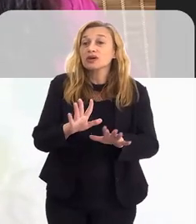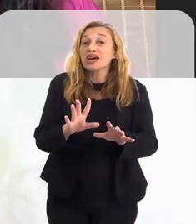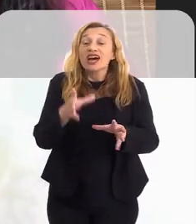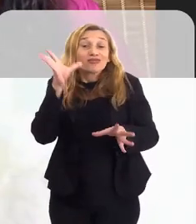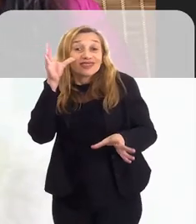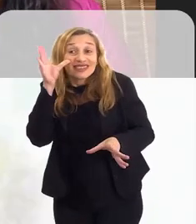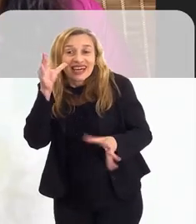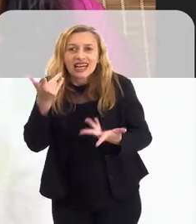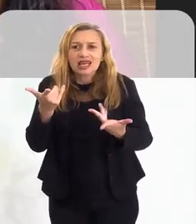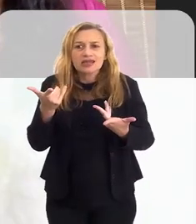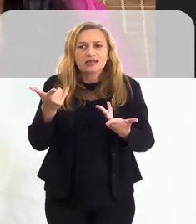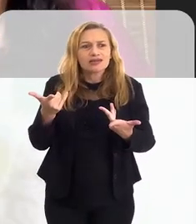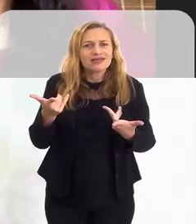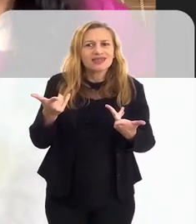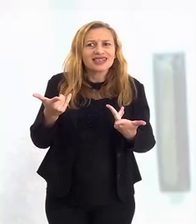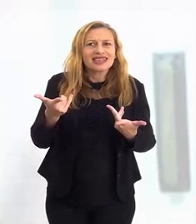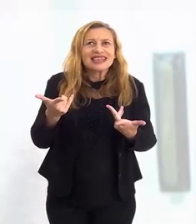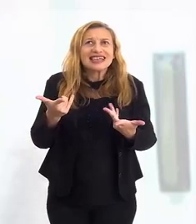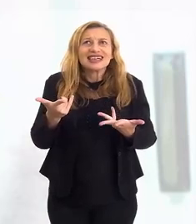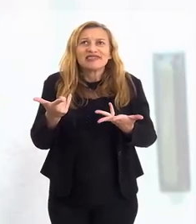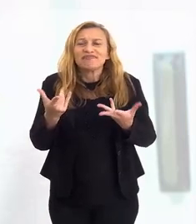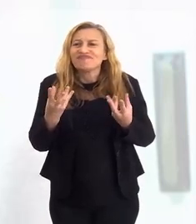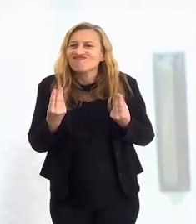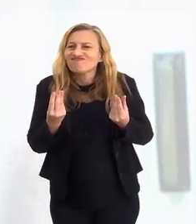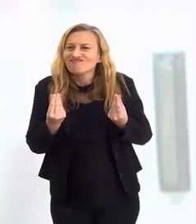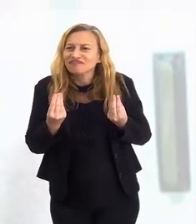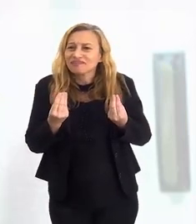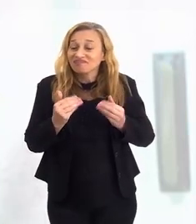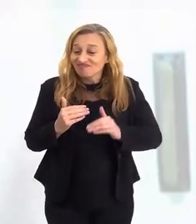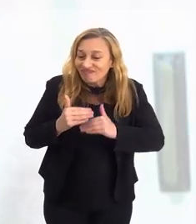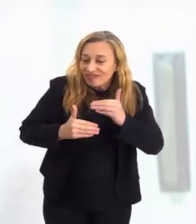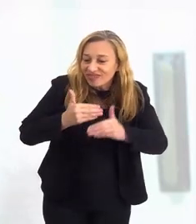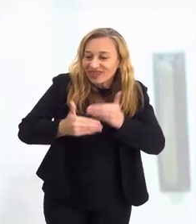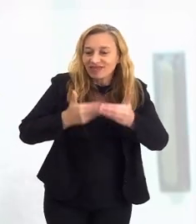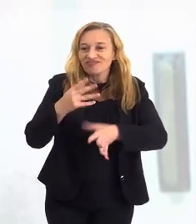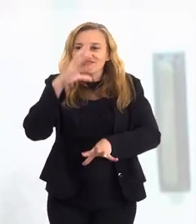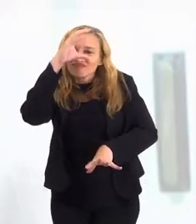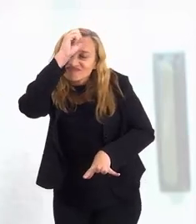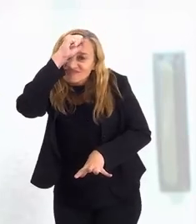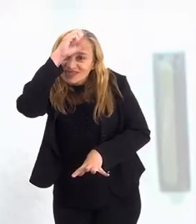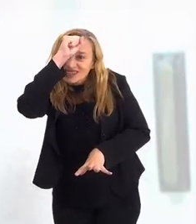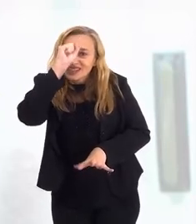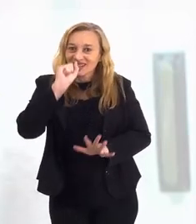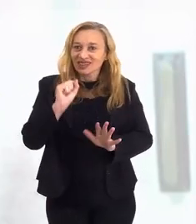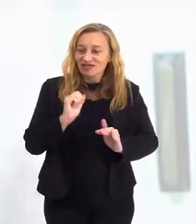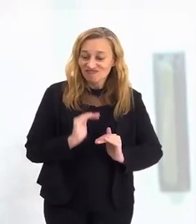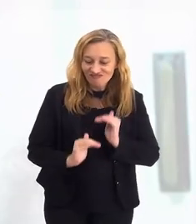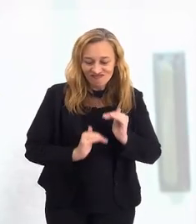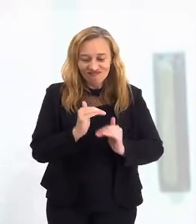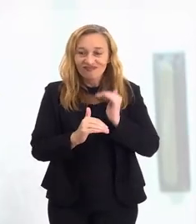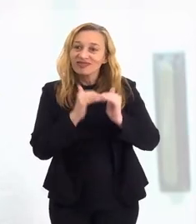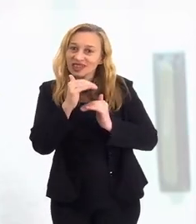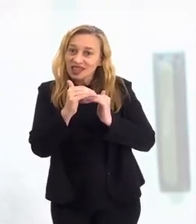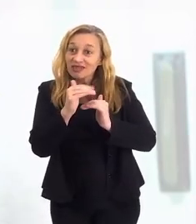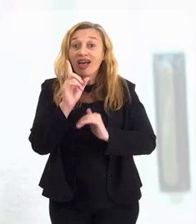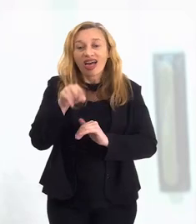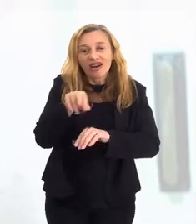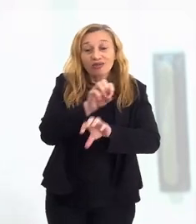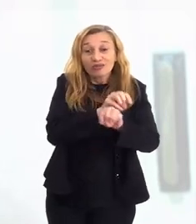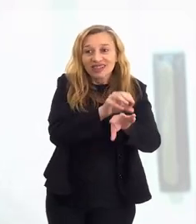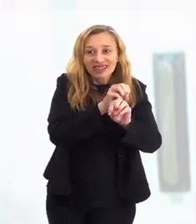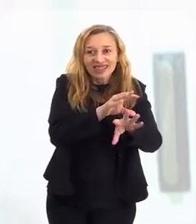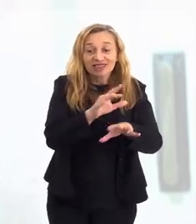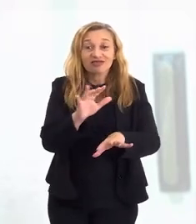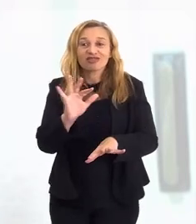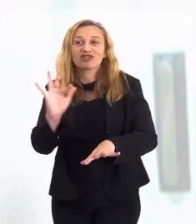eu me interessei muito. Eu me interessei muito em processos de aprendizagem, de desenvolvimento,